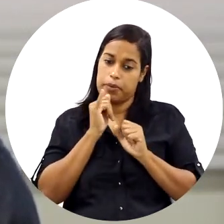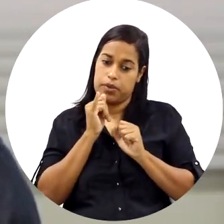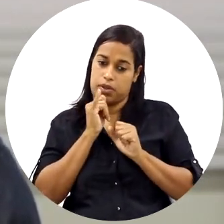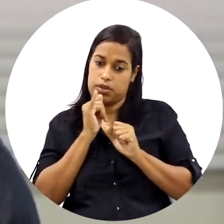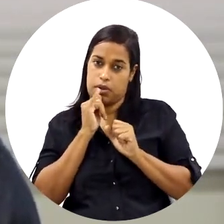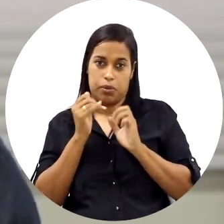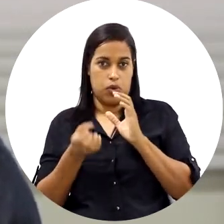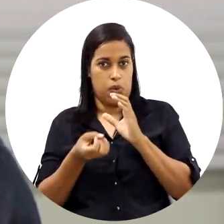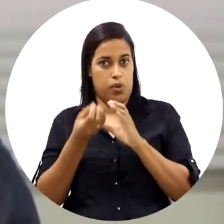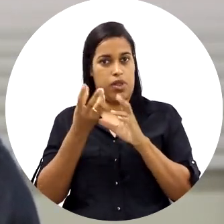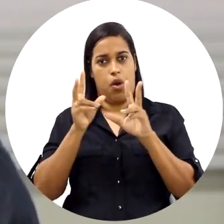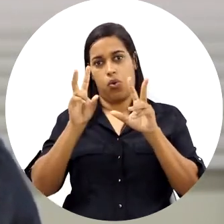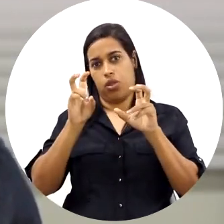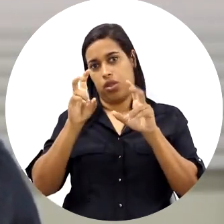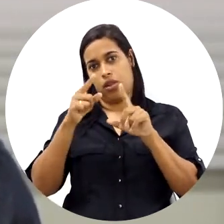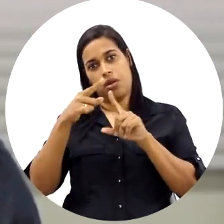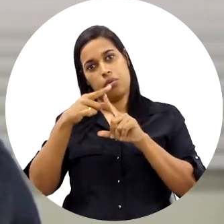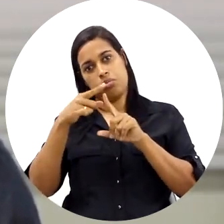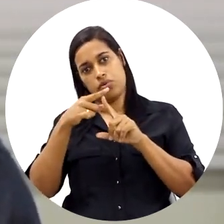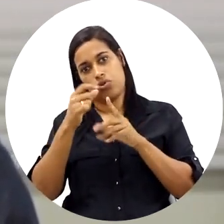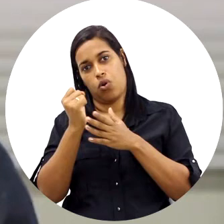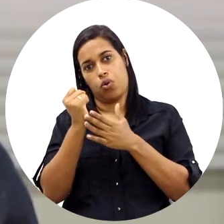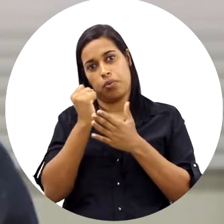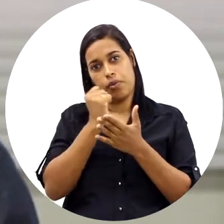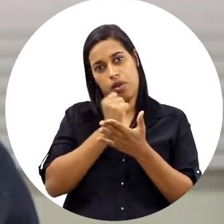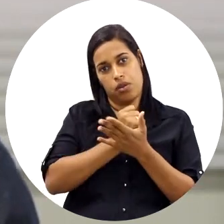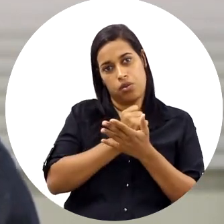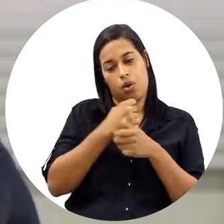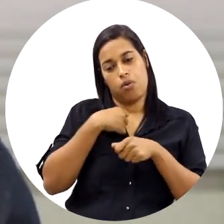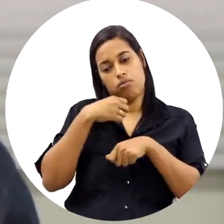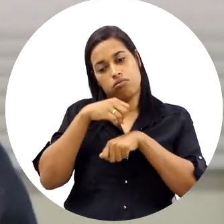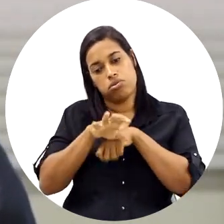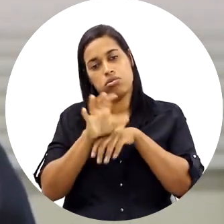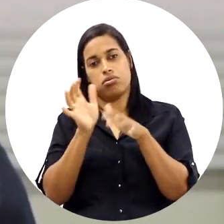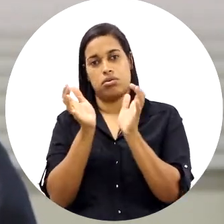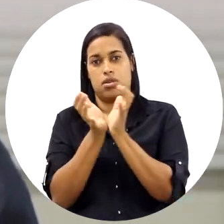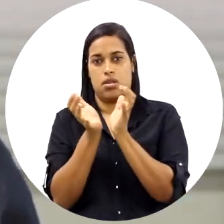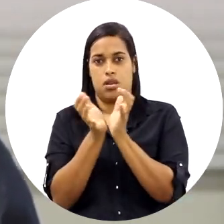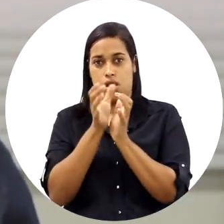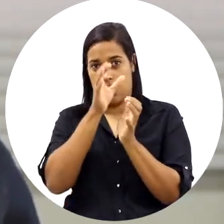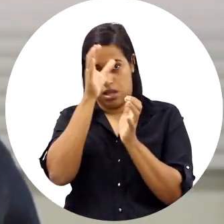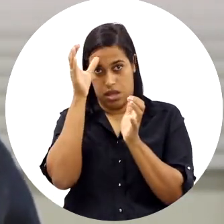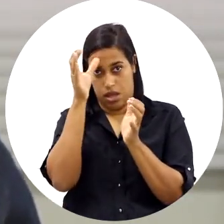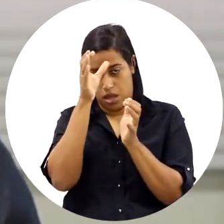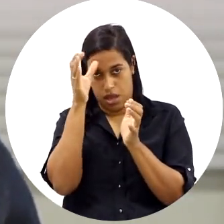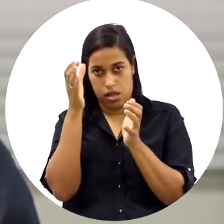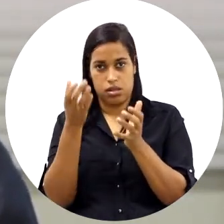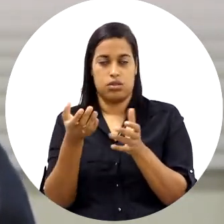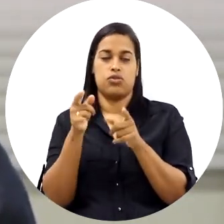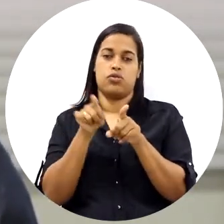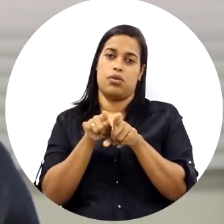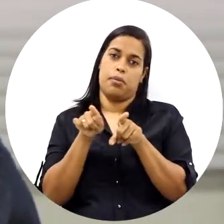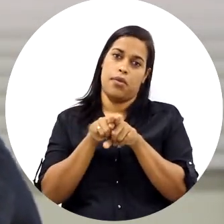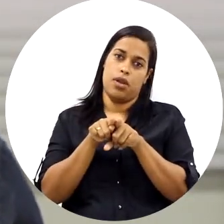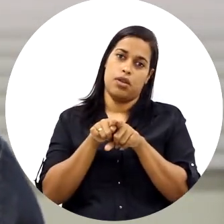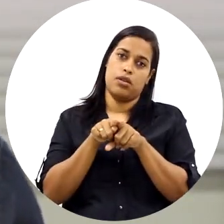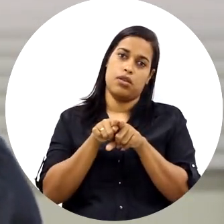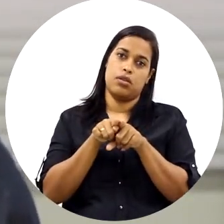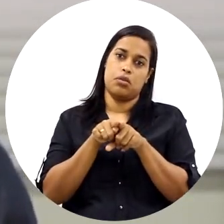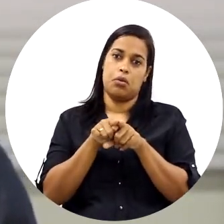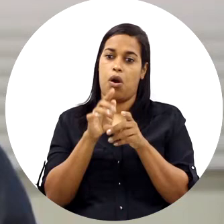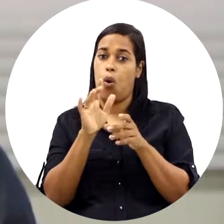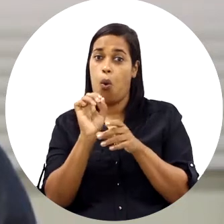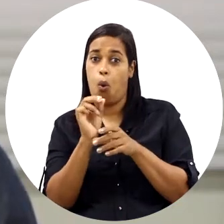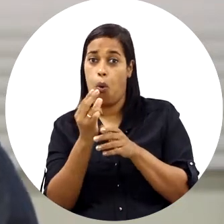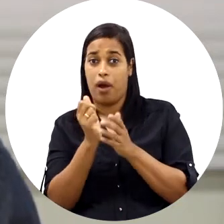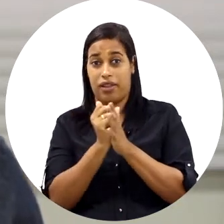exemplo, criar um tipo de documento que você vai enviar para um conjunto de clientes, né, ou até para fornecedores, para algum tipo de